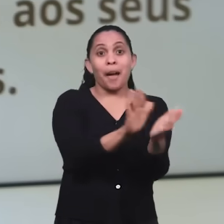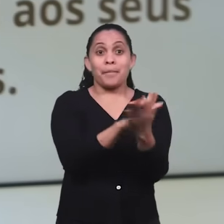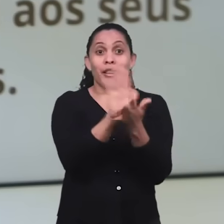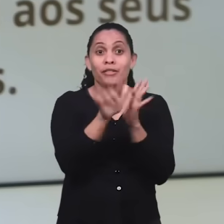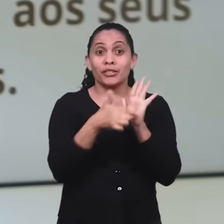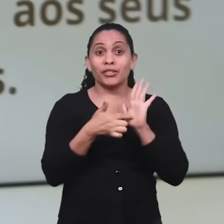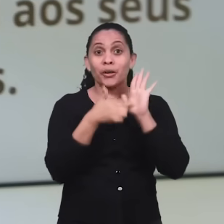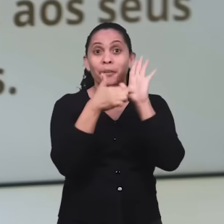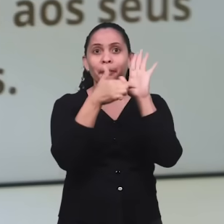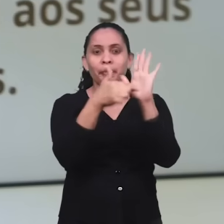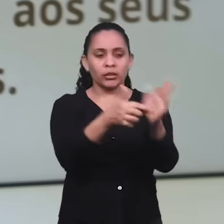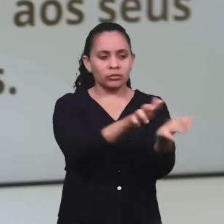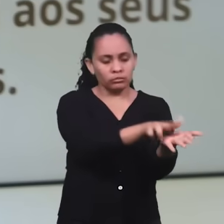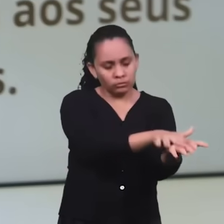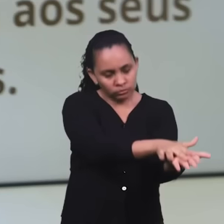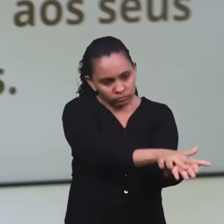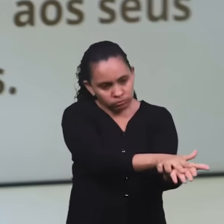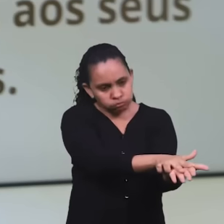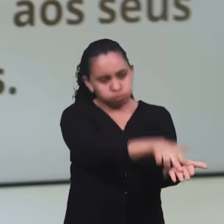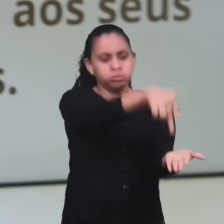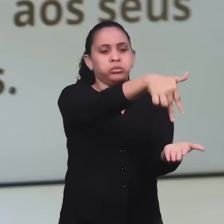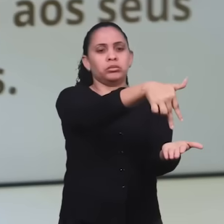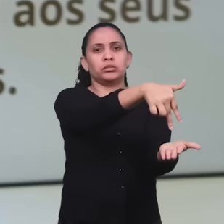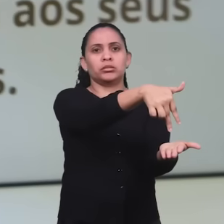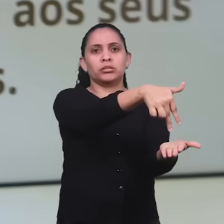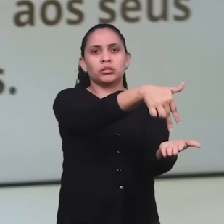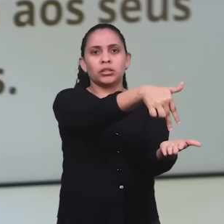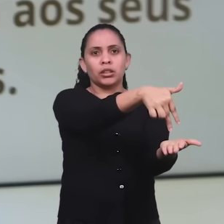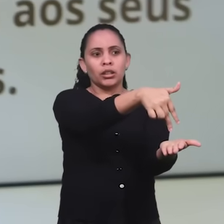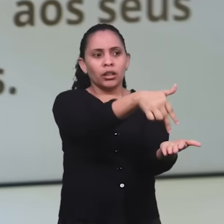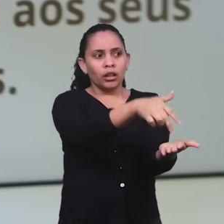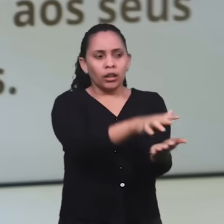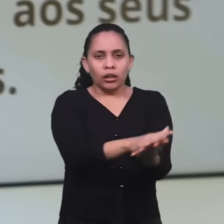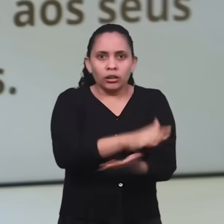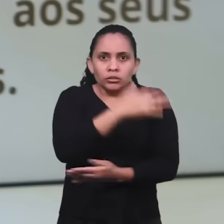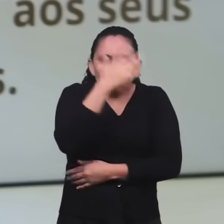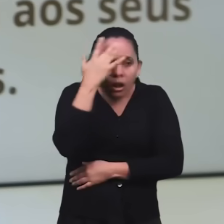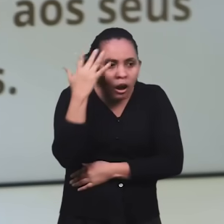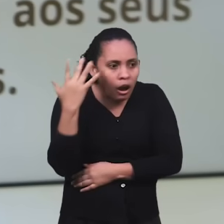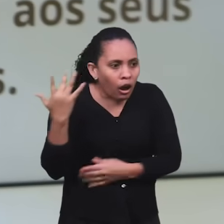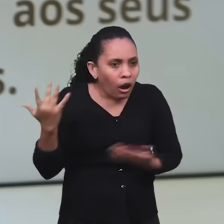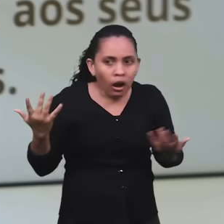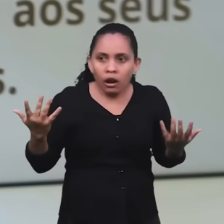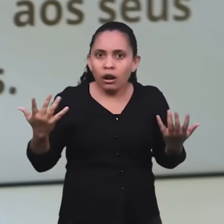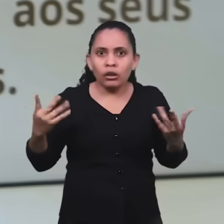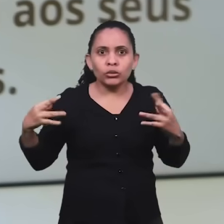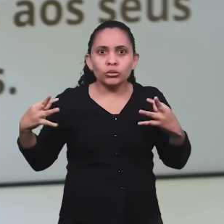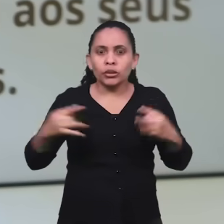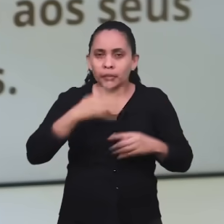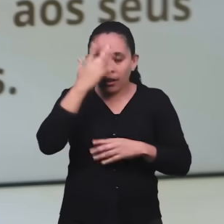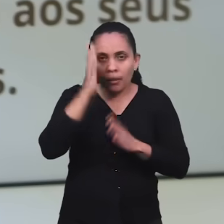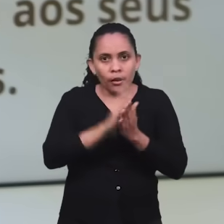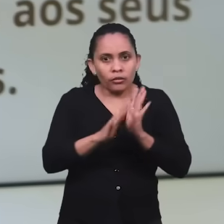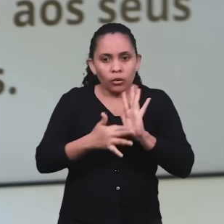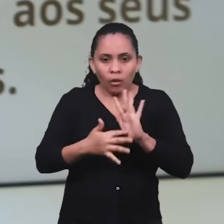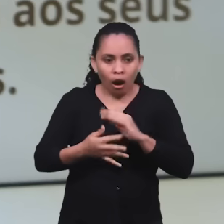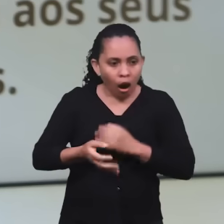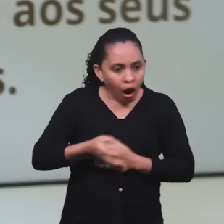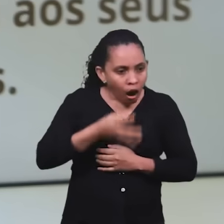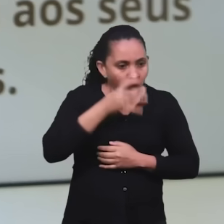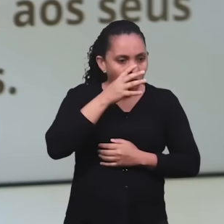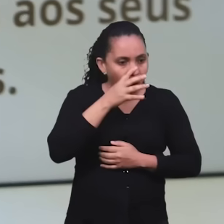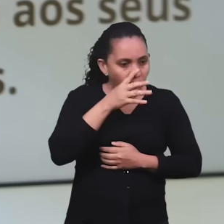A Bíblia diz que foi algo obviamente notável, que chamou a atenção,